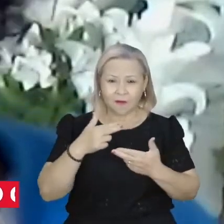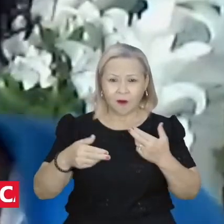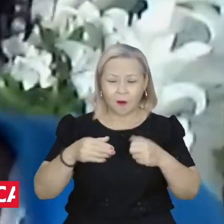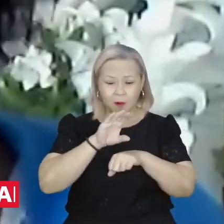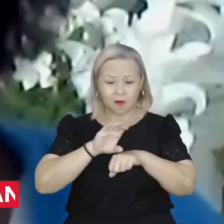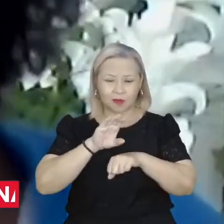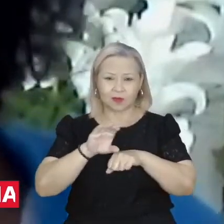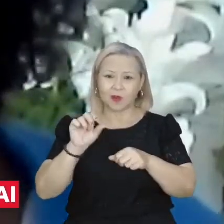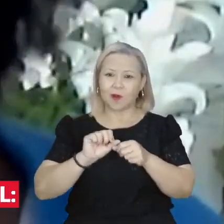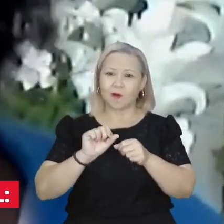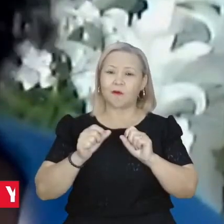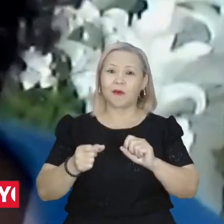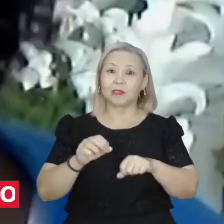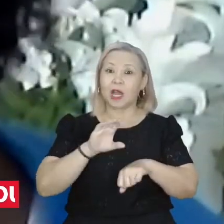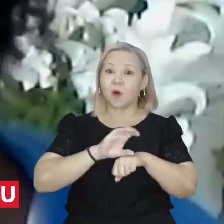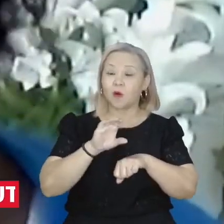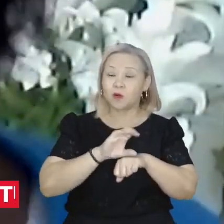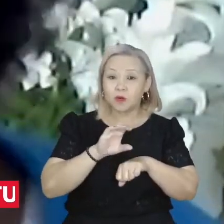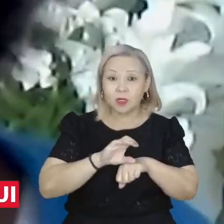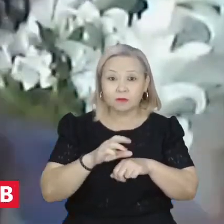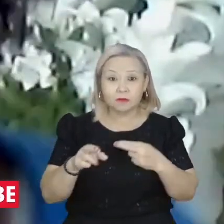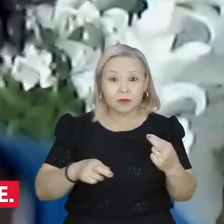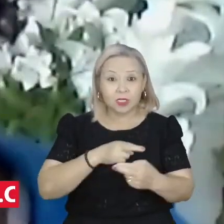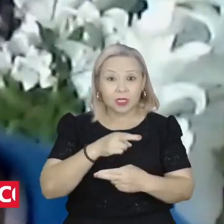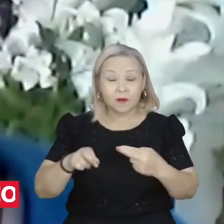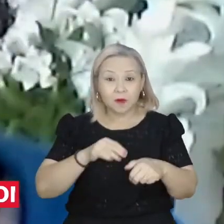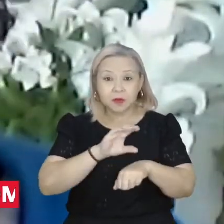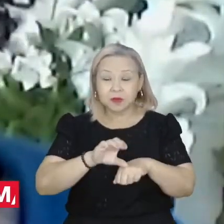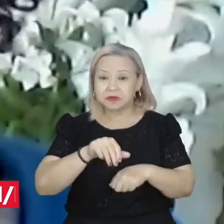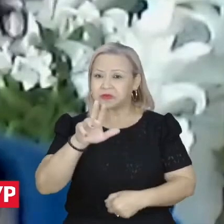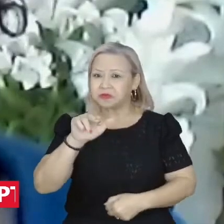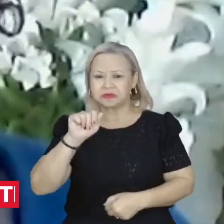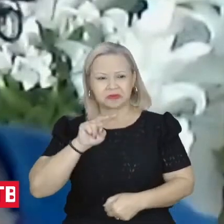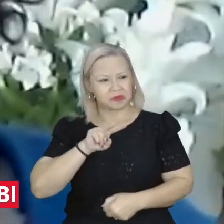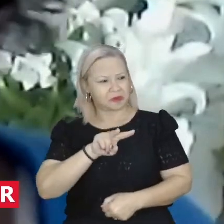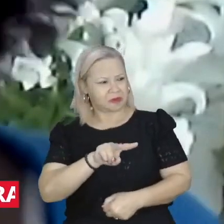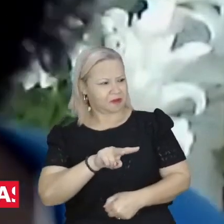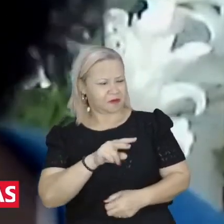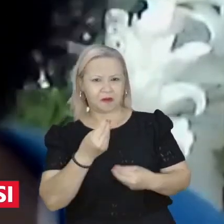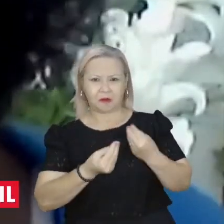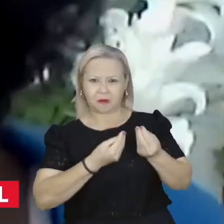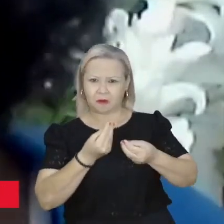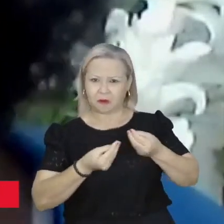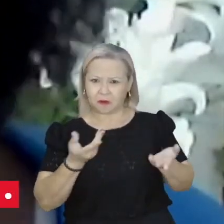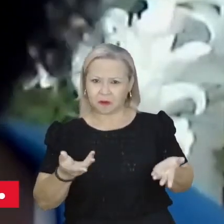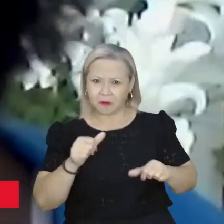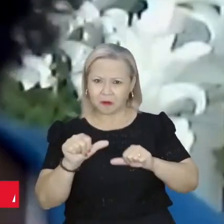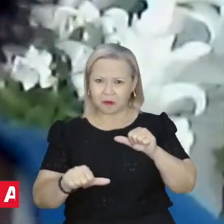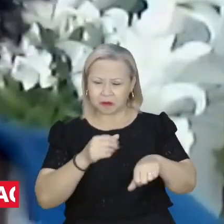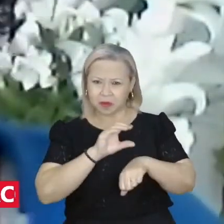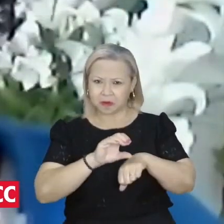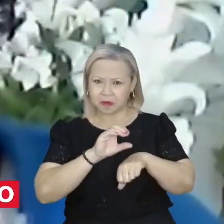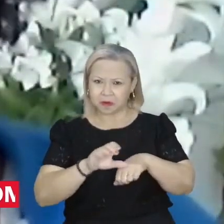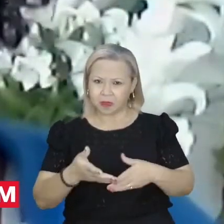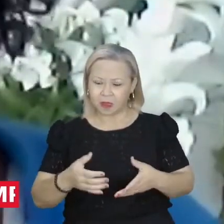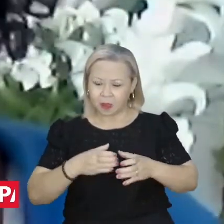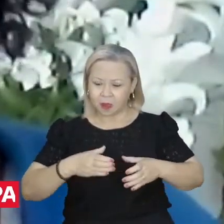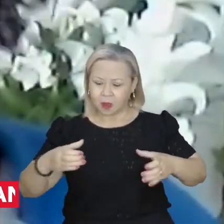parlamento. Olha, eu estou muito feliz, apesar, né, de saber